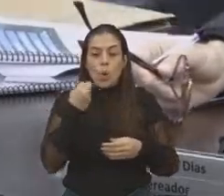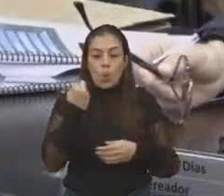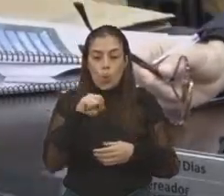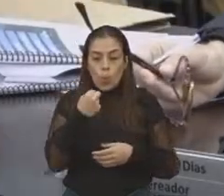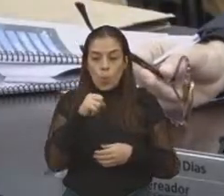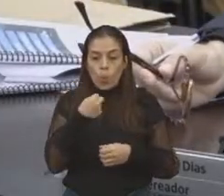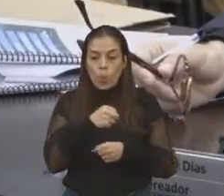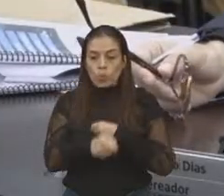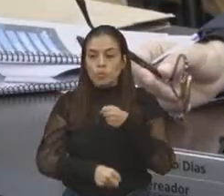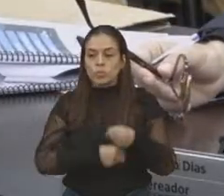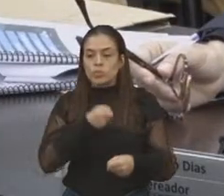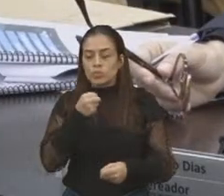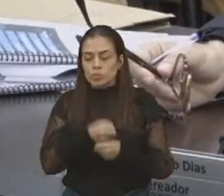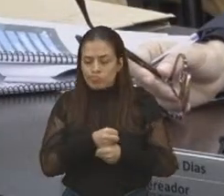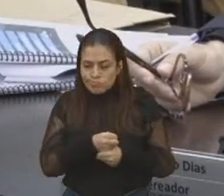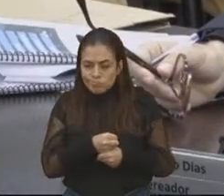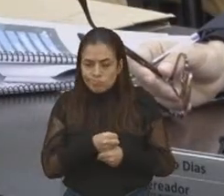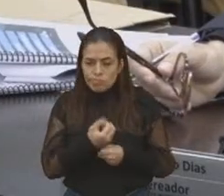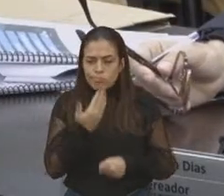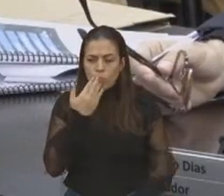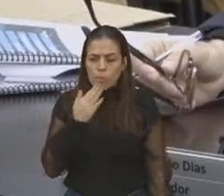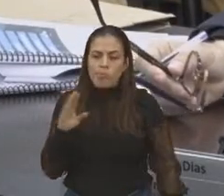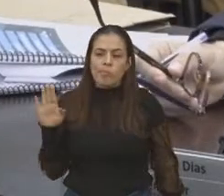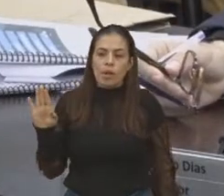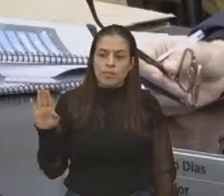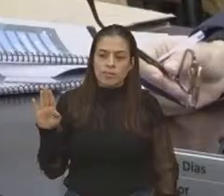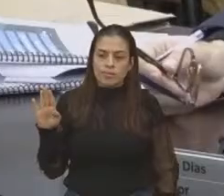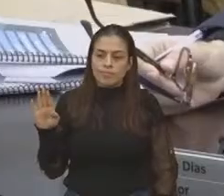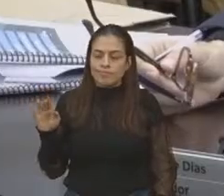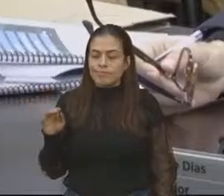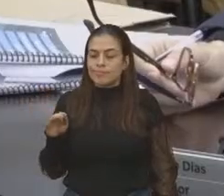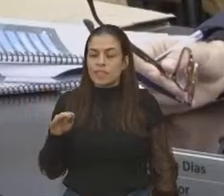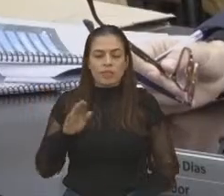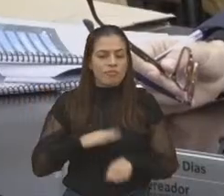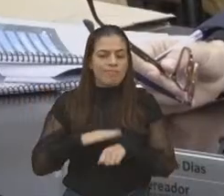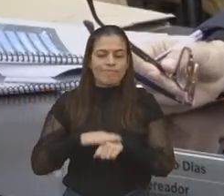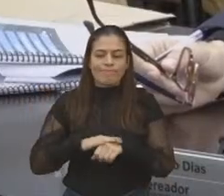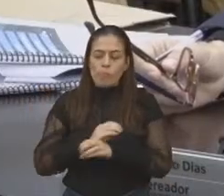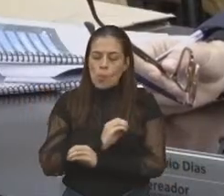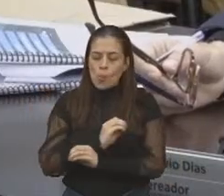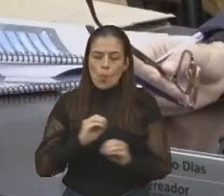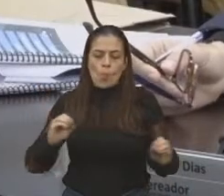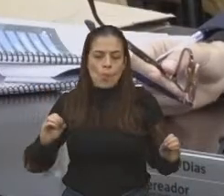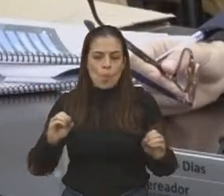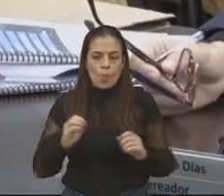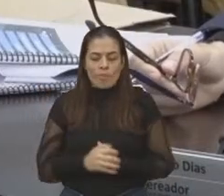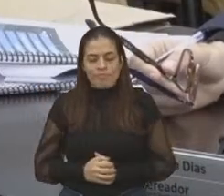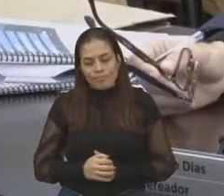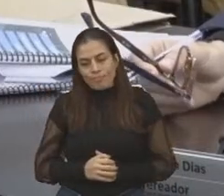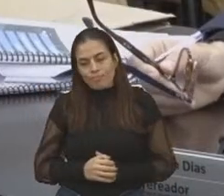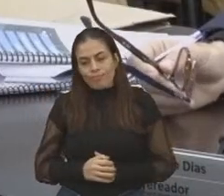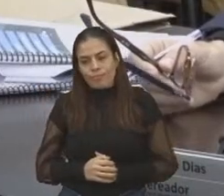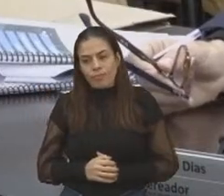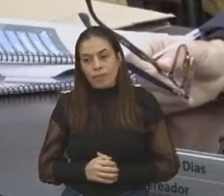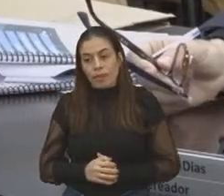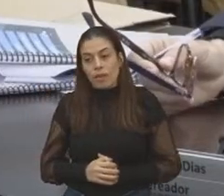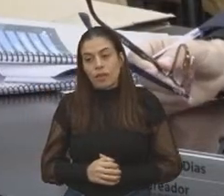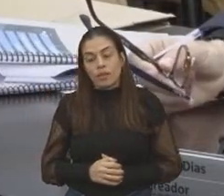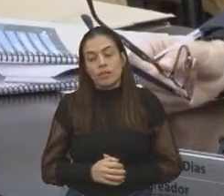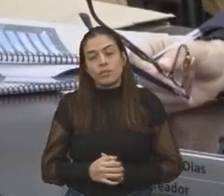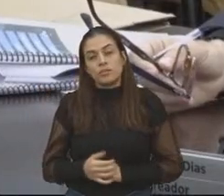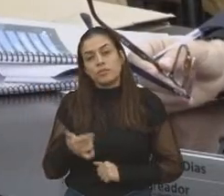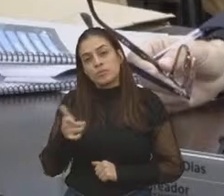anos de promessa e esse pronto-socorro não saiu do papel. 8 anos. E novamente